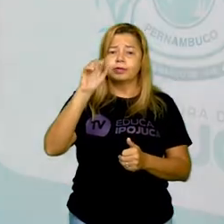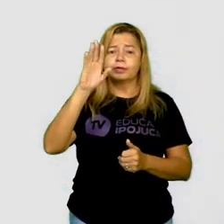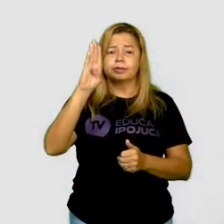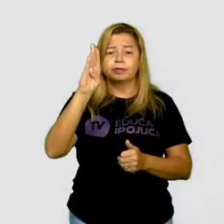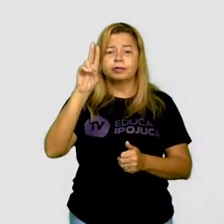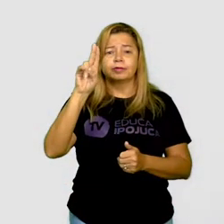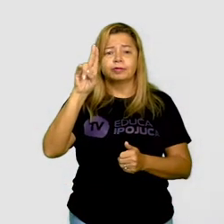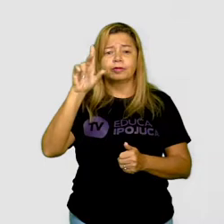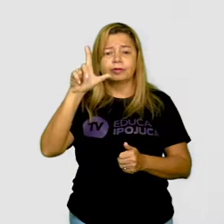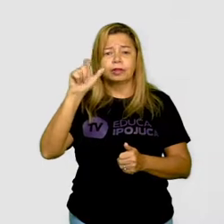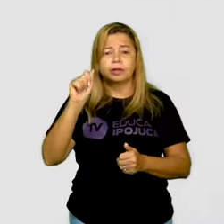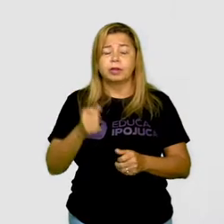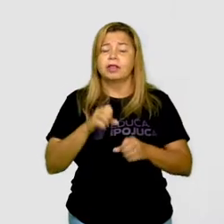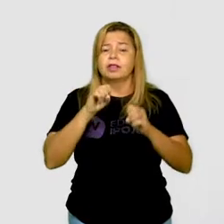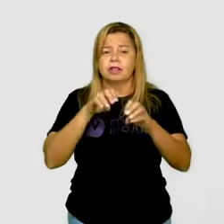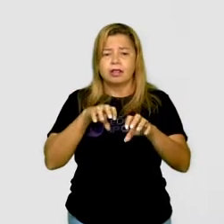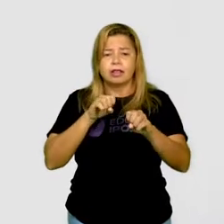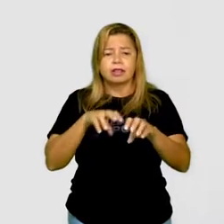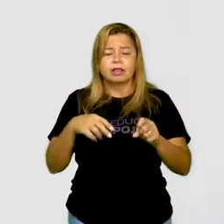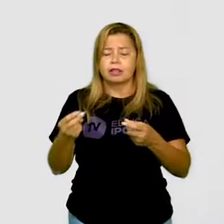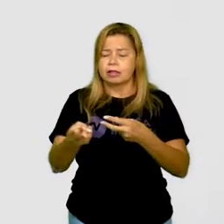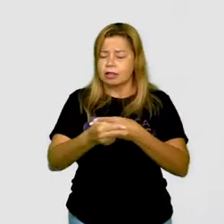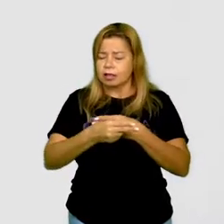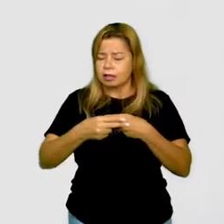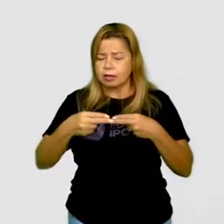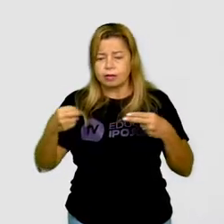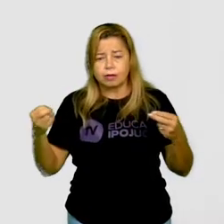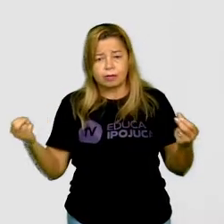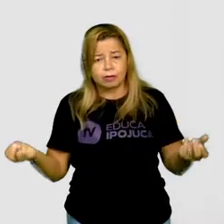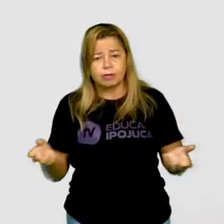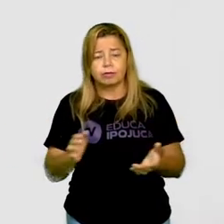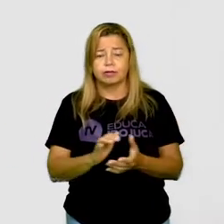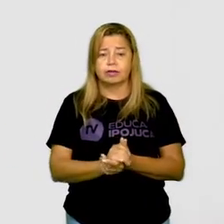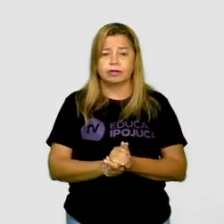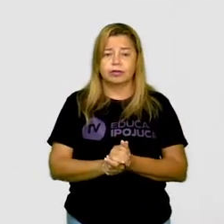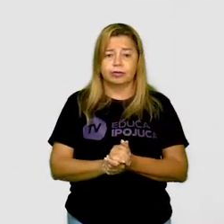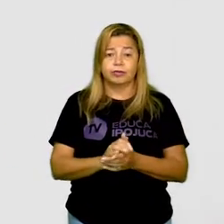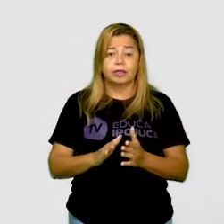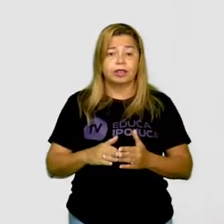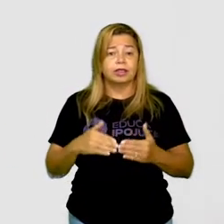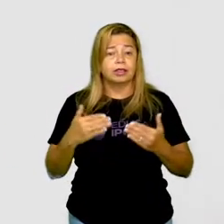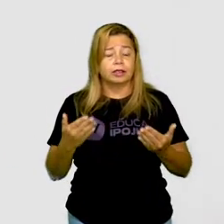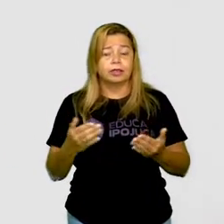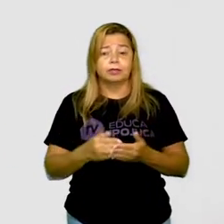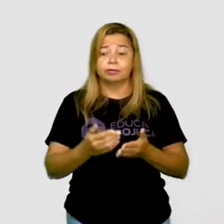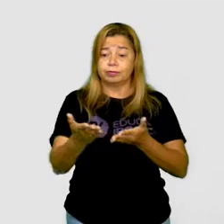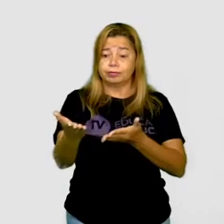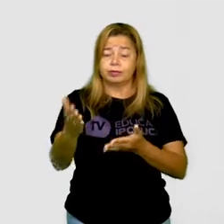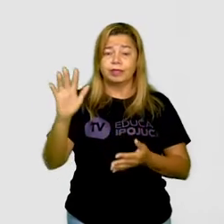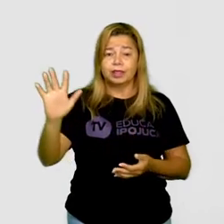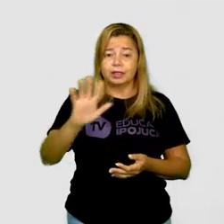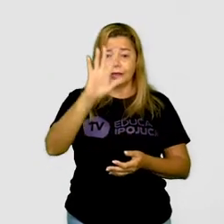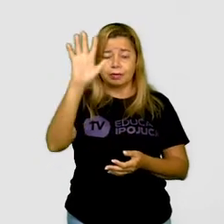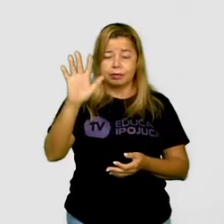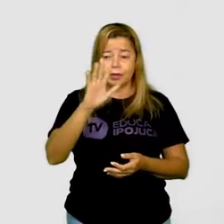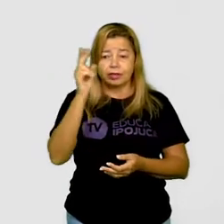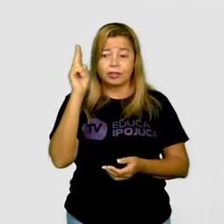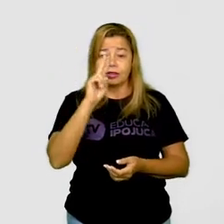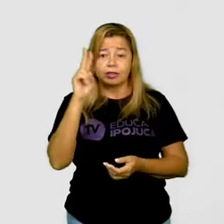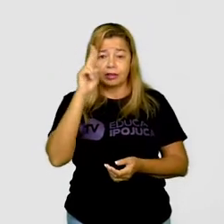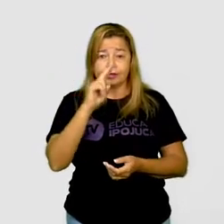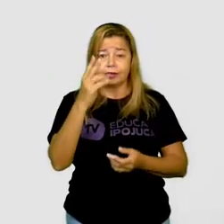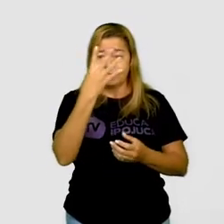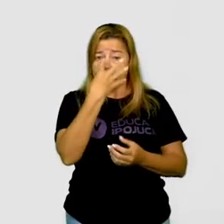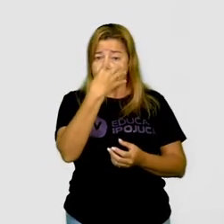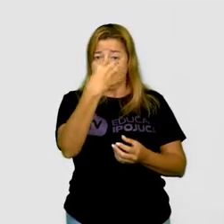pedagógico, didático, né? E foram a partir daí que os provérbios surgiram. E aí, na imagem, nós estamos vendo a raposa